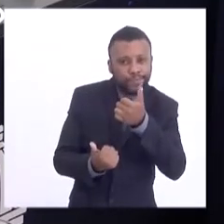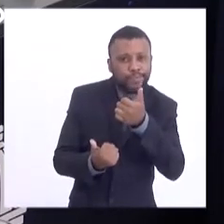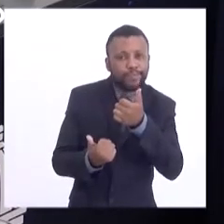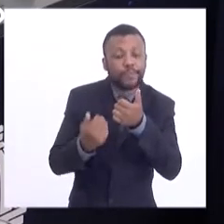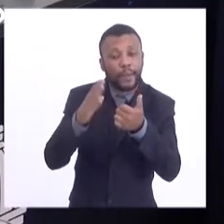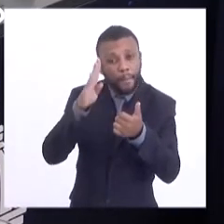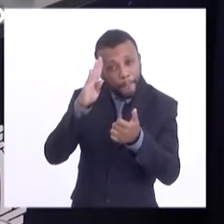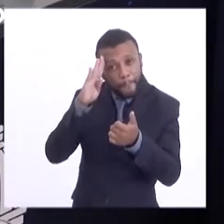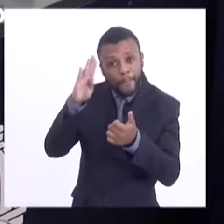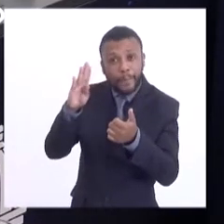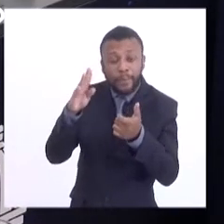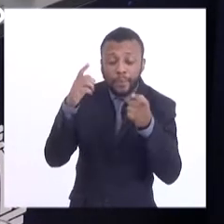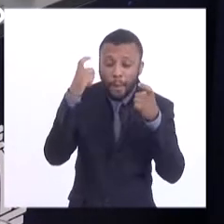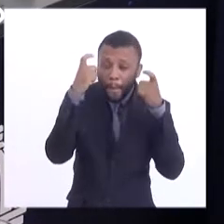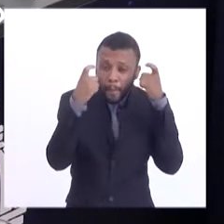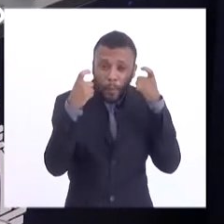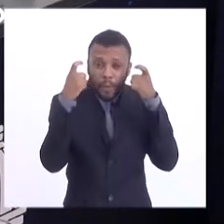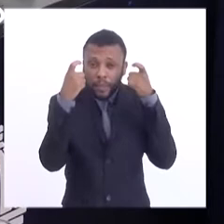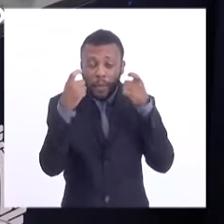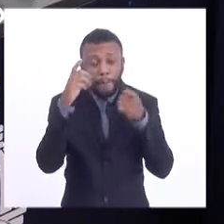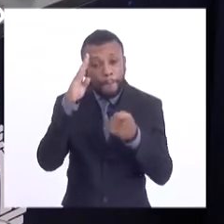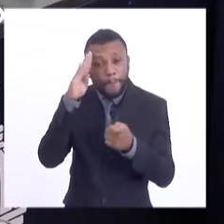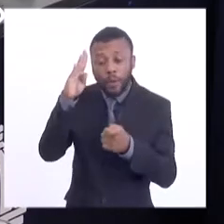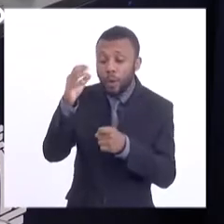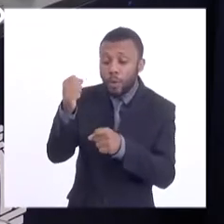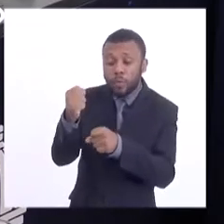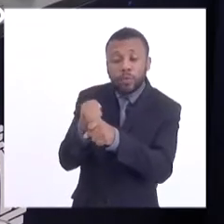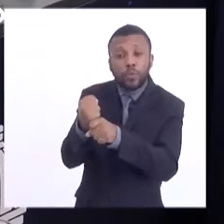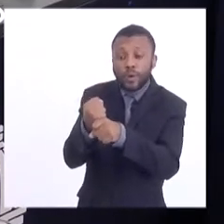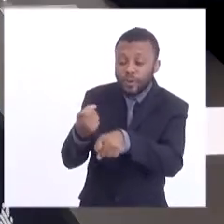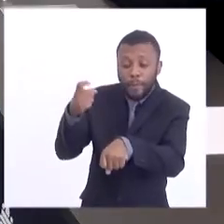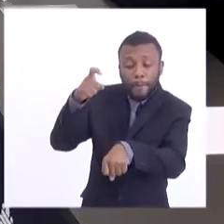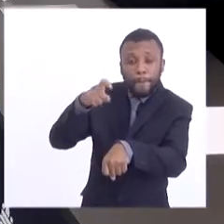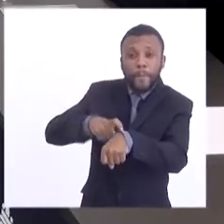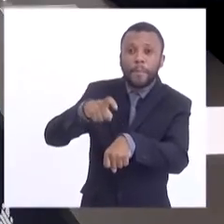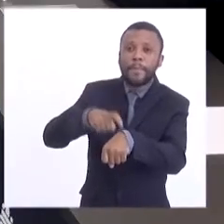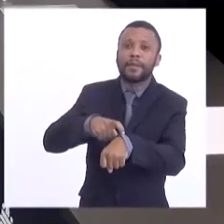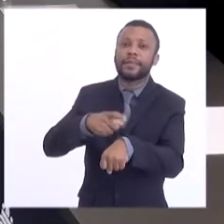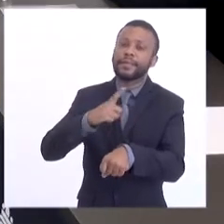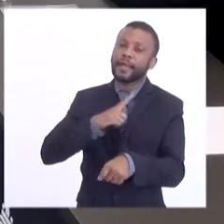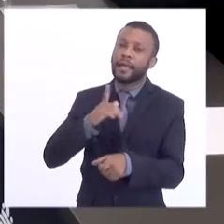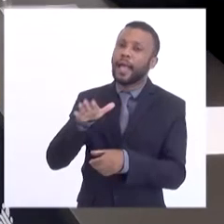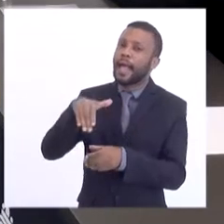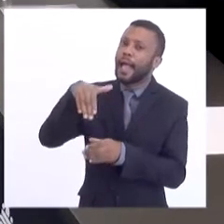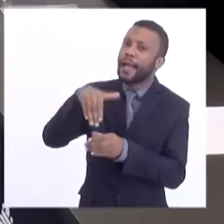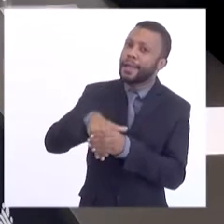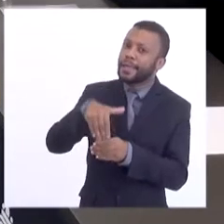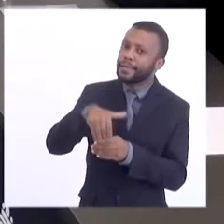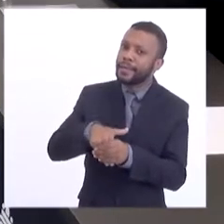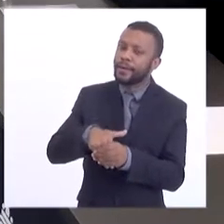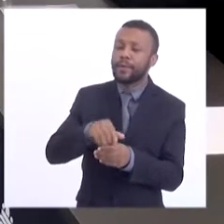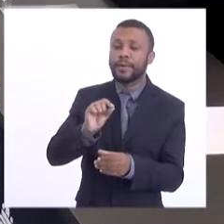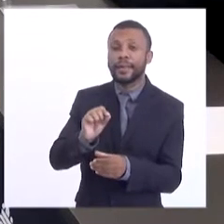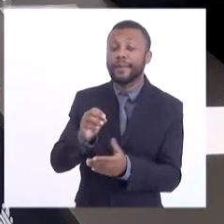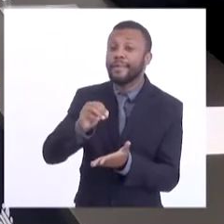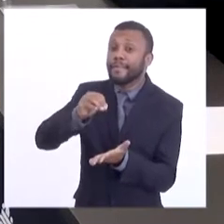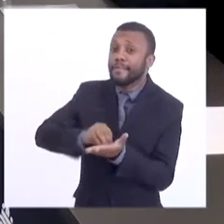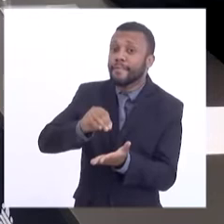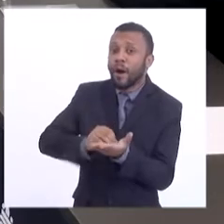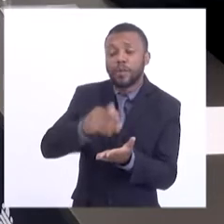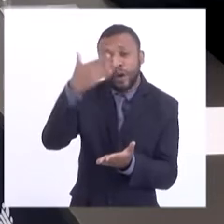principalmente em ano eleitoral que não consta da Lua O